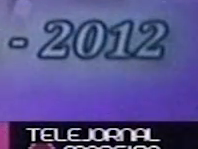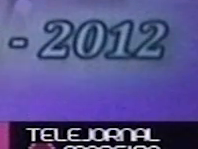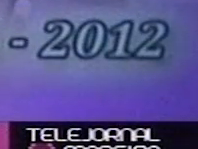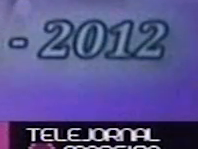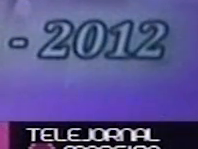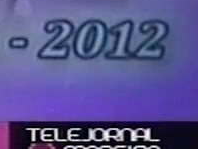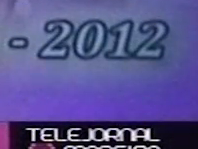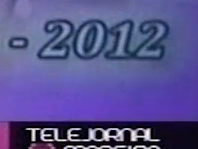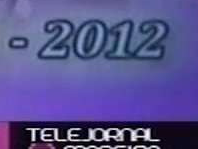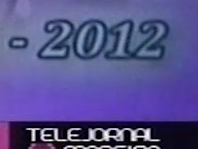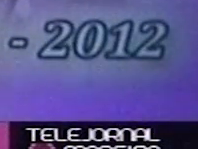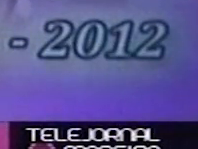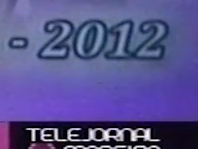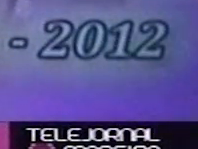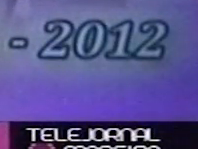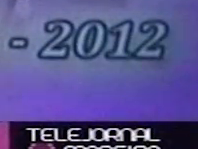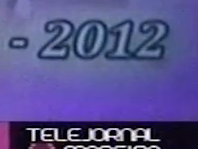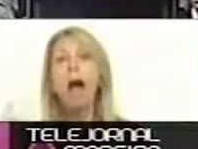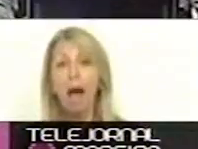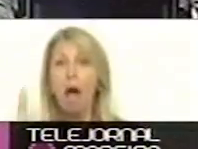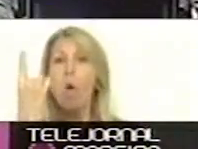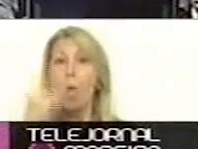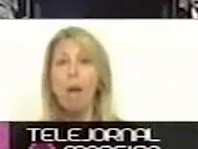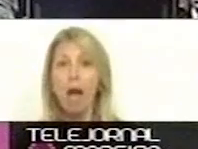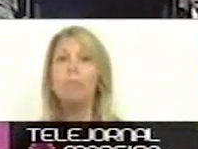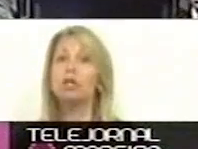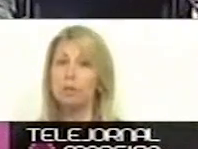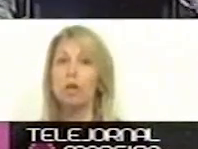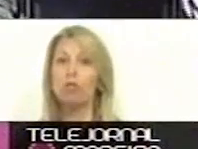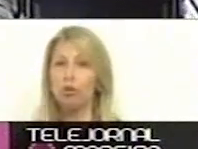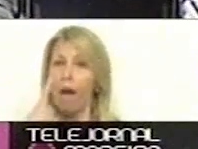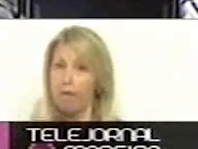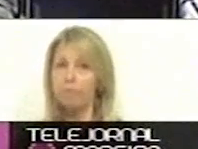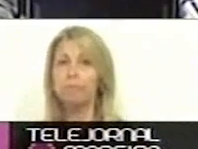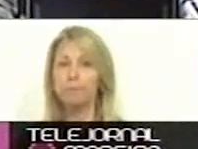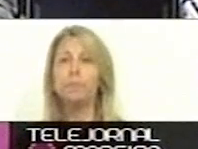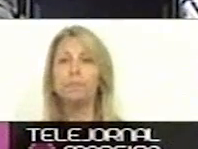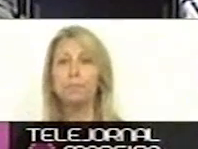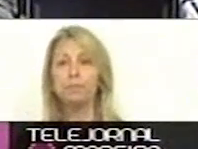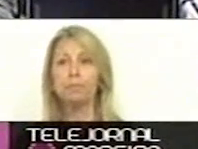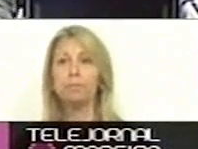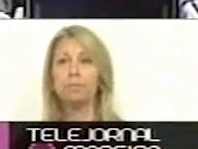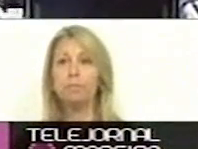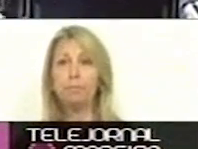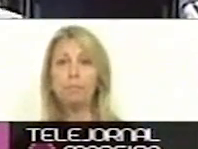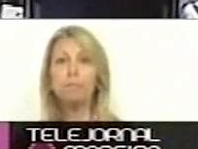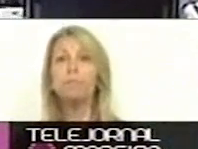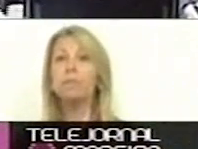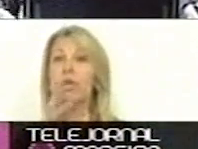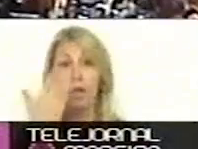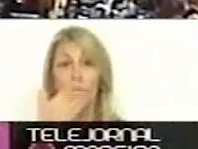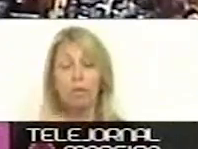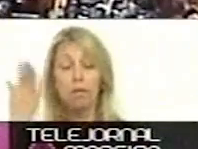Isabel Sinalino. Em São Bento, os deputados votaram por unanimidade um voto de pesar pelo falecimento de